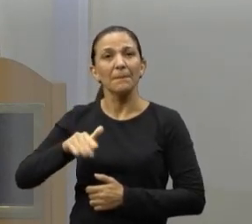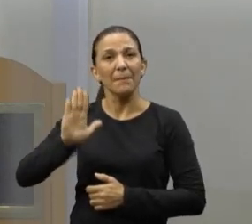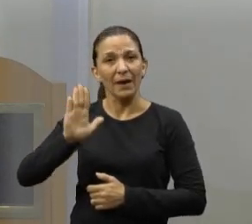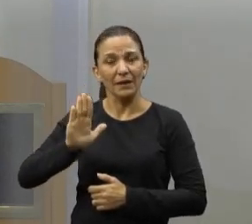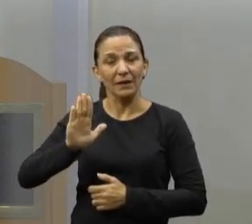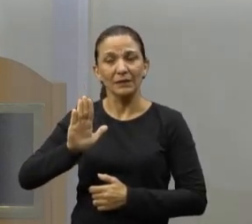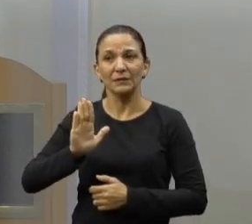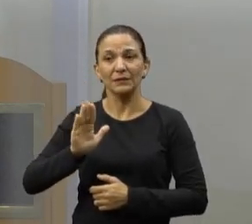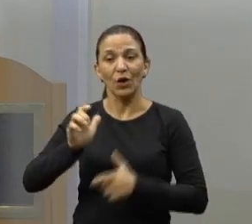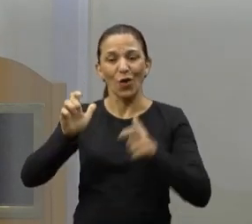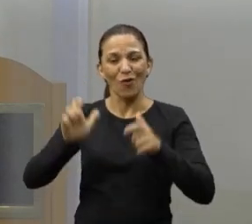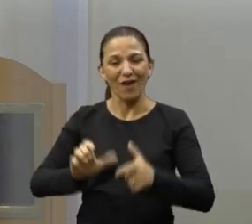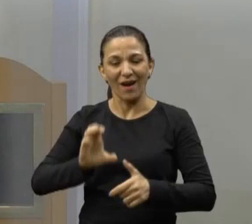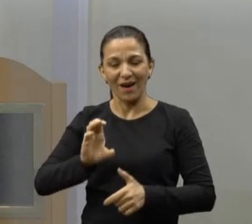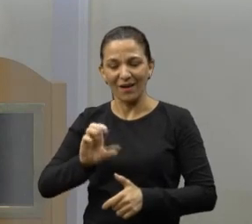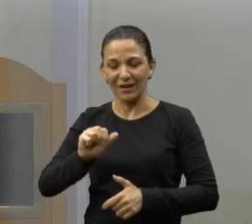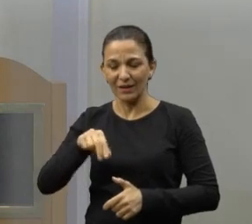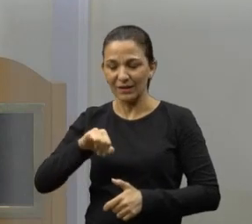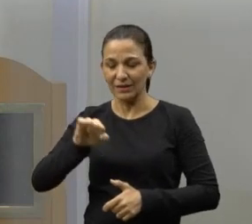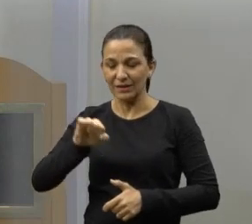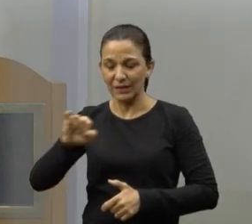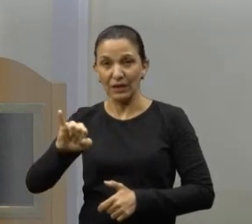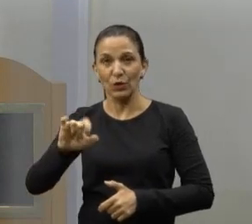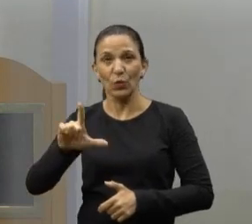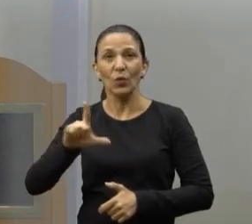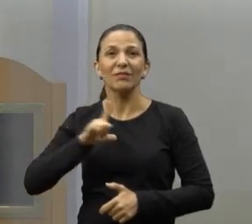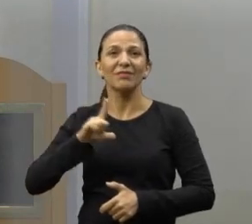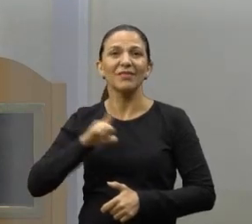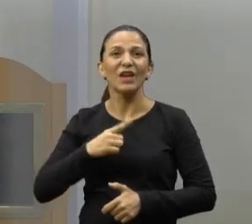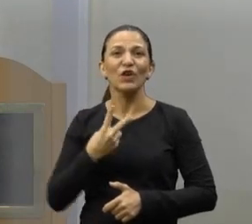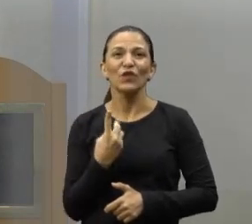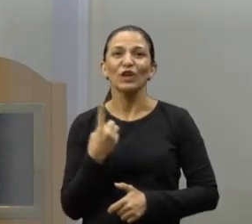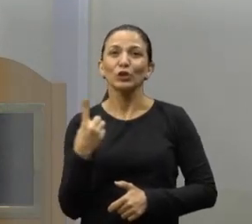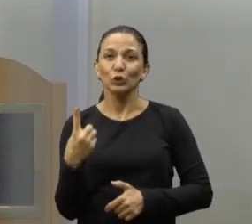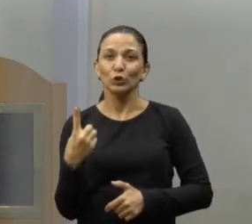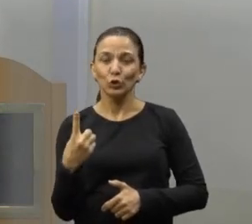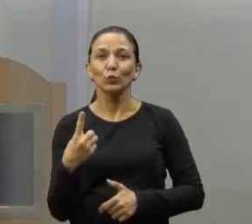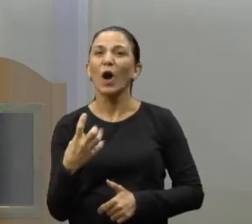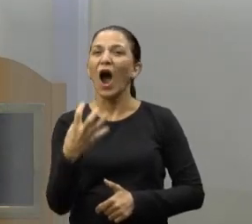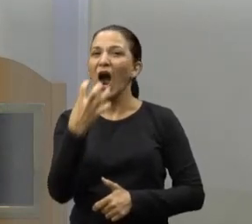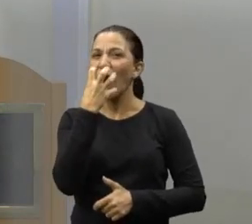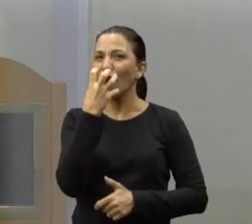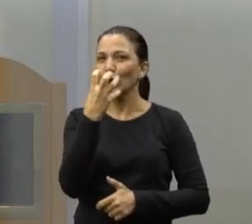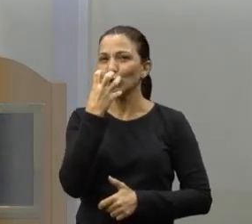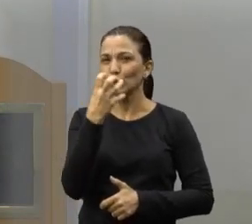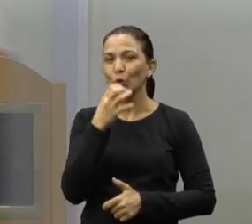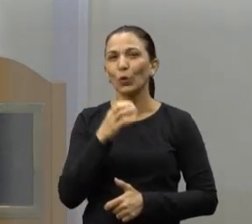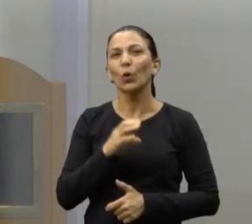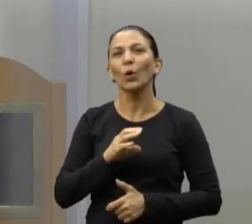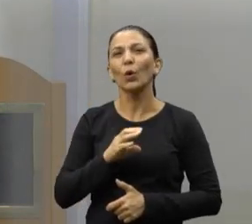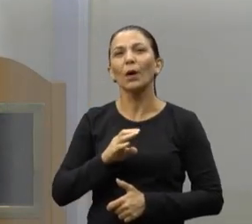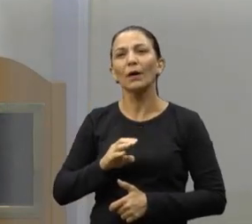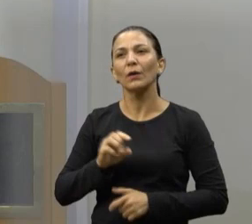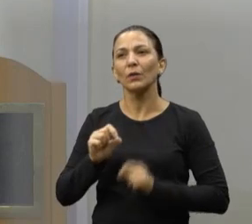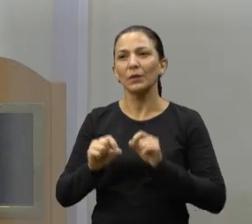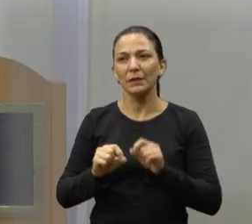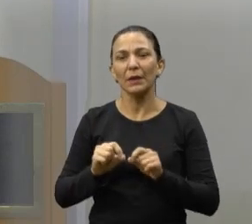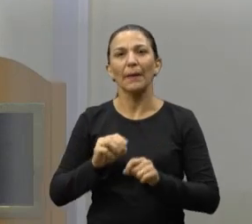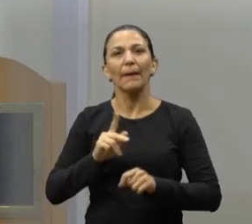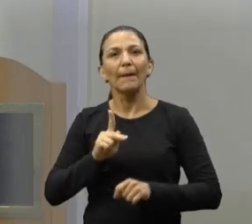nesse canil haviam 21 animais né da raça American Bully que é aquele